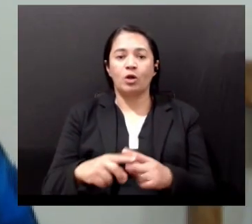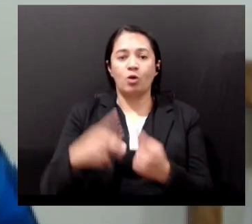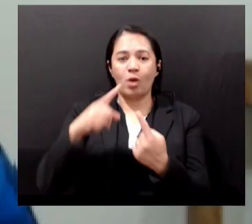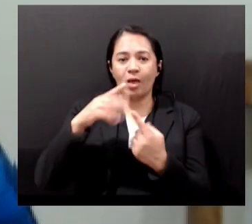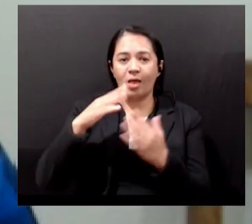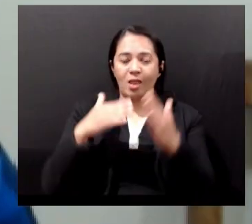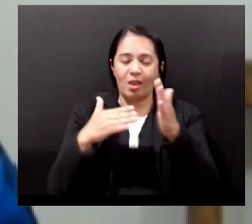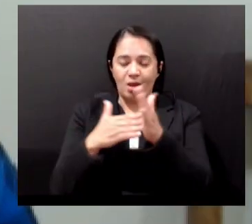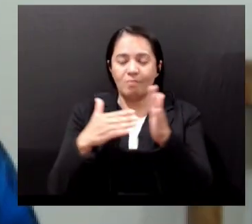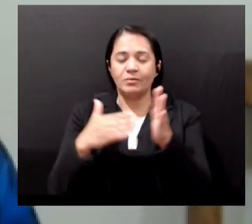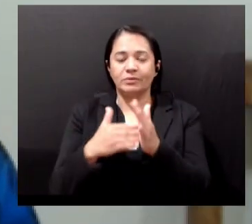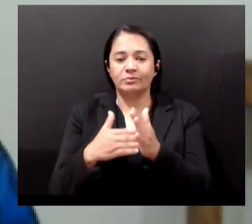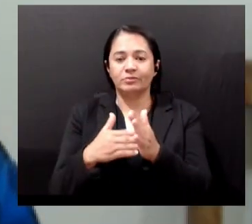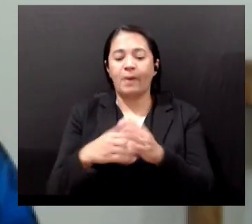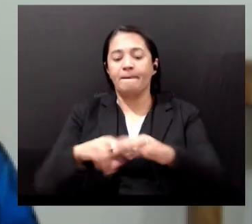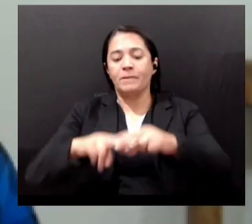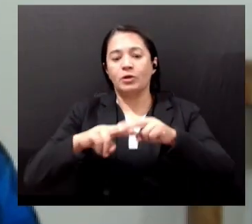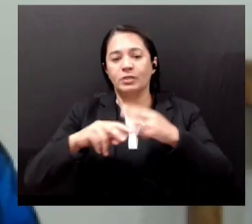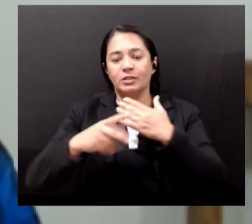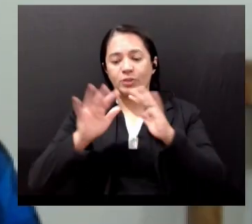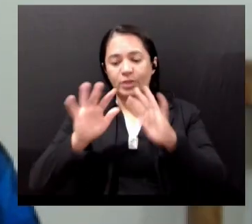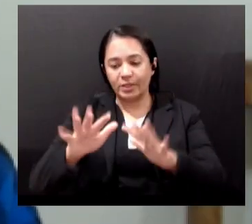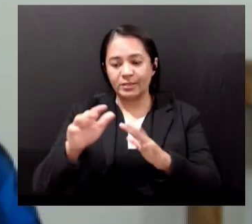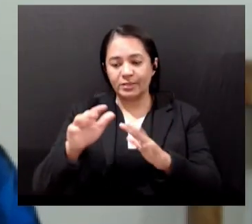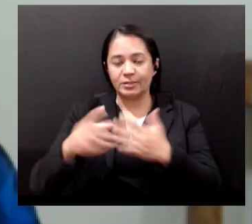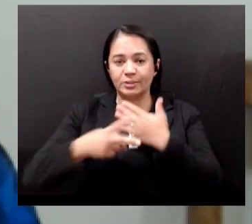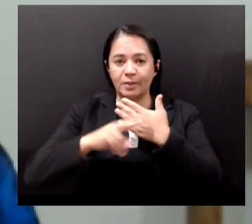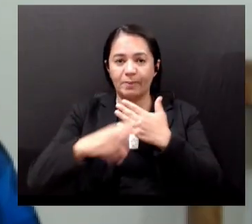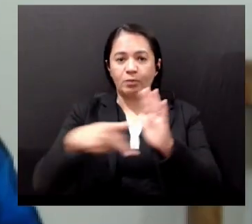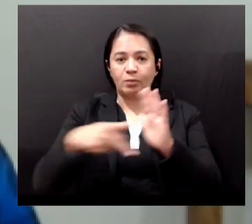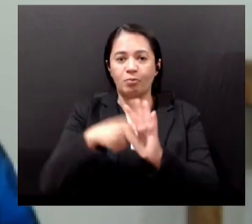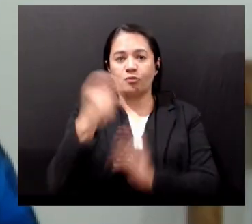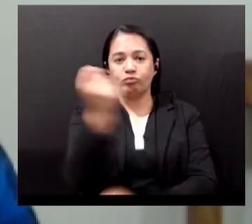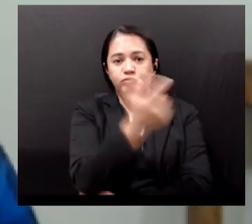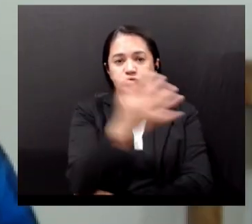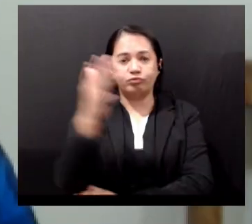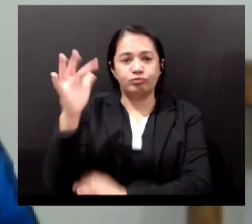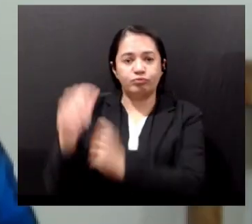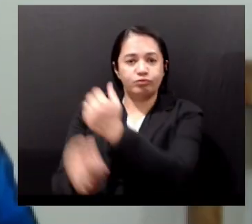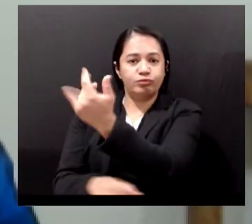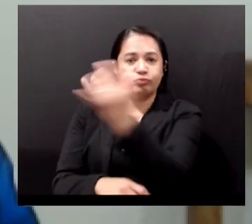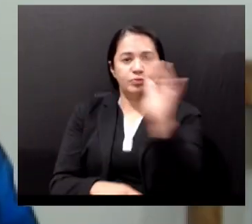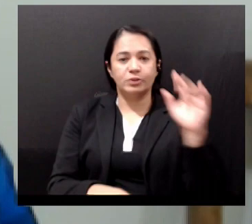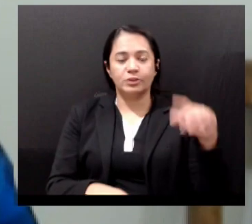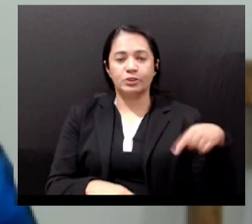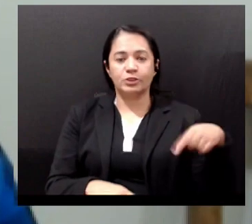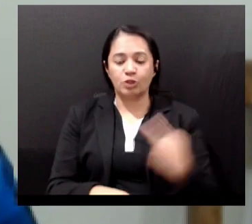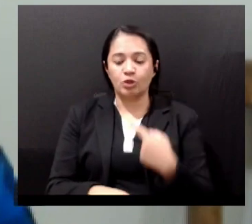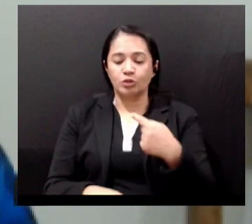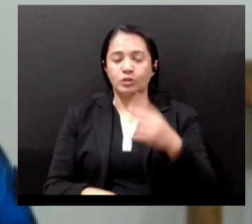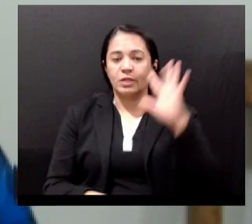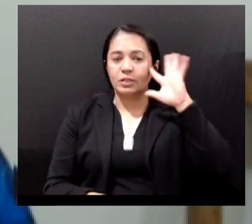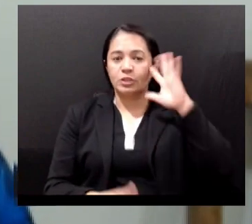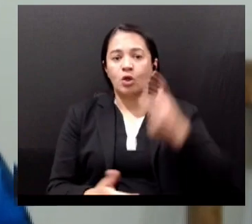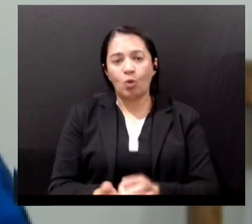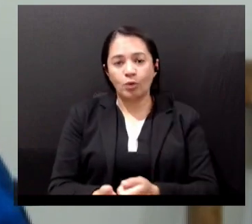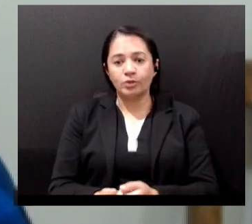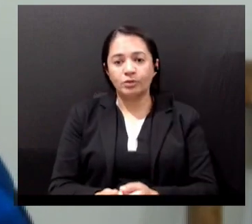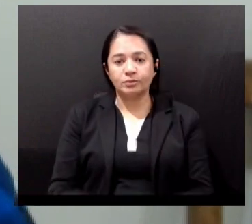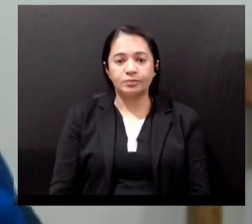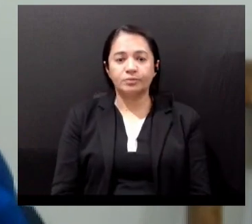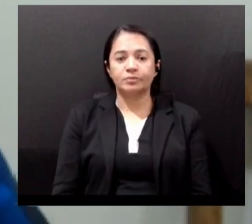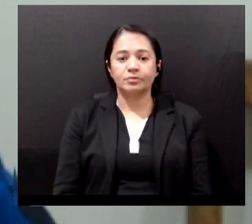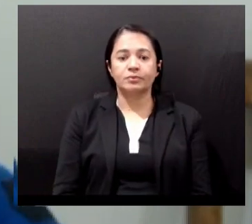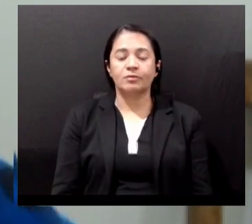limitado. Então, esses impactos ambientais são trazidos para o nosso ambiente de decisão e